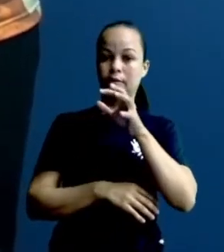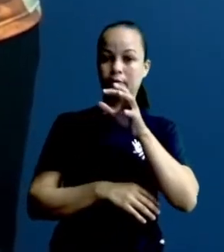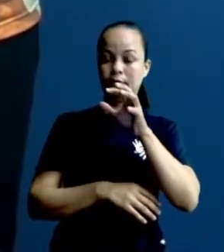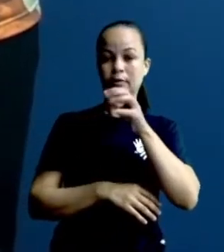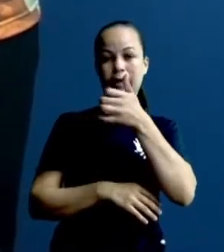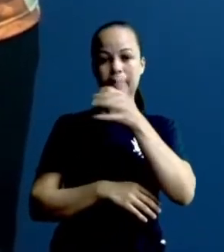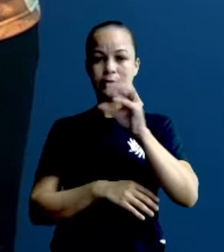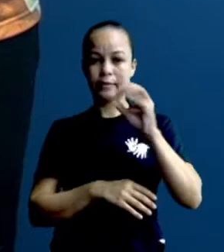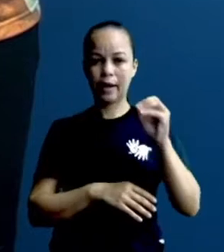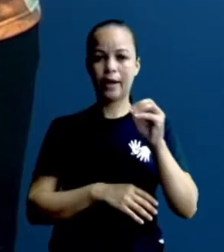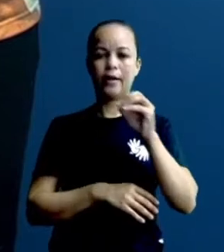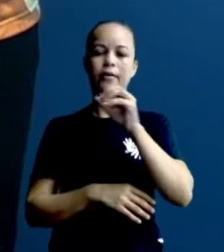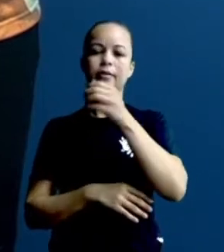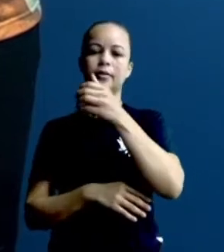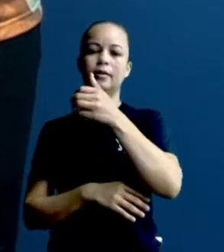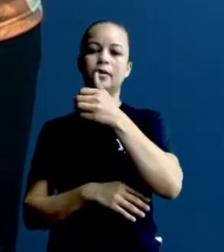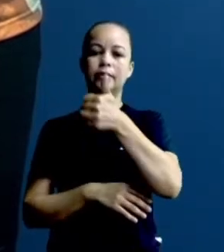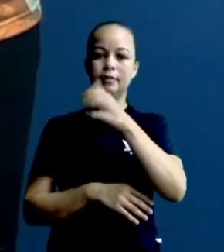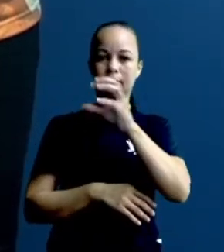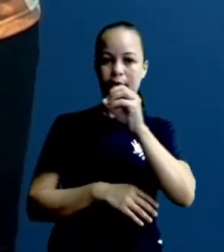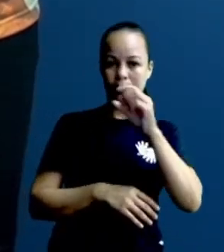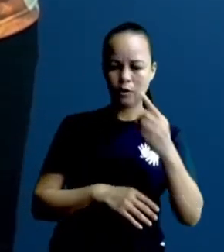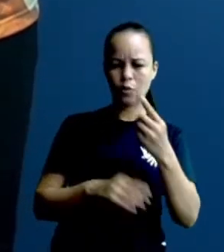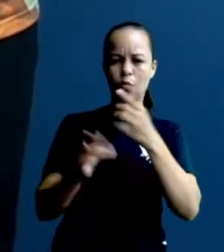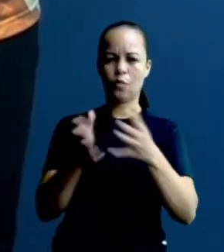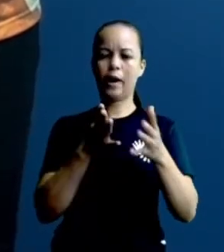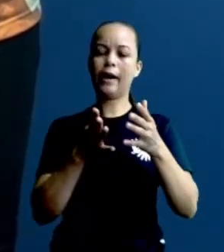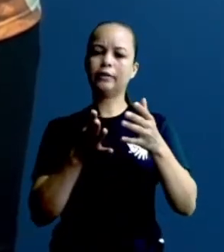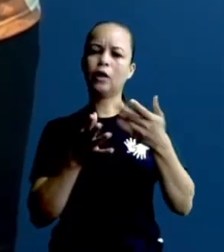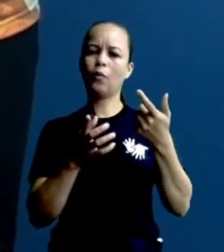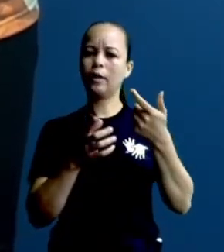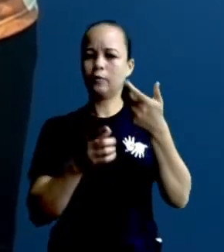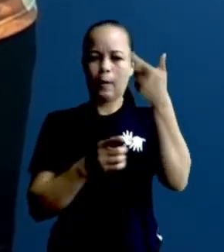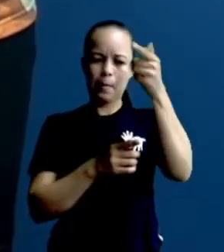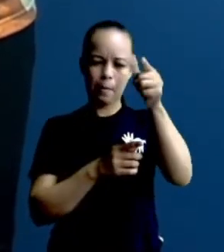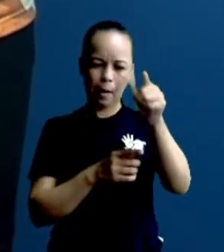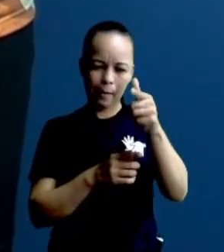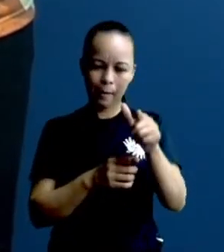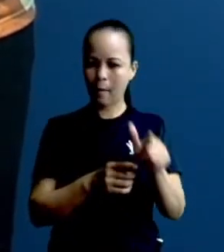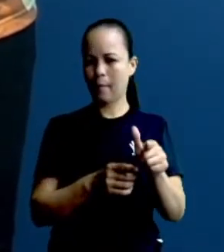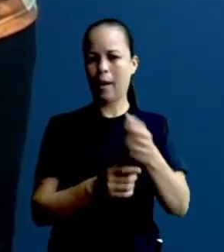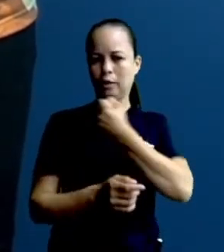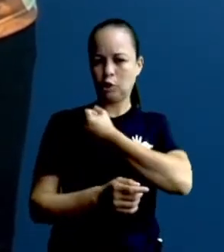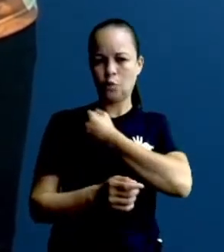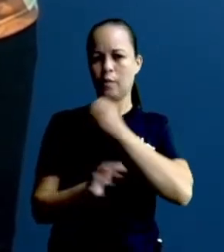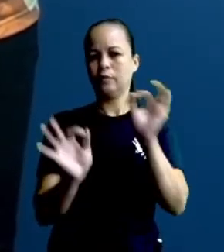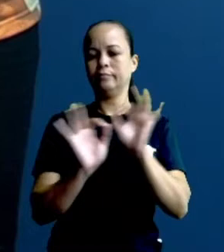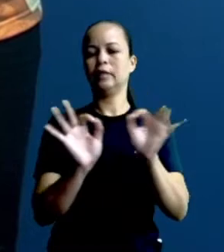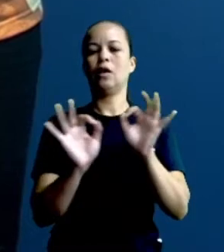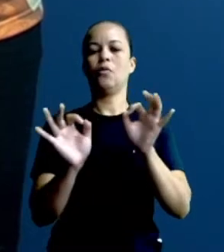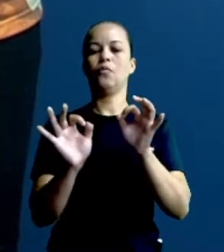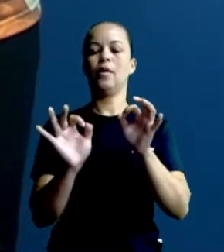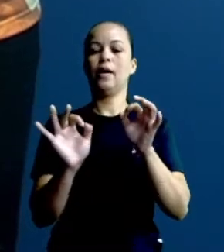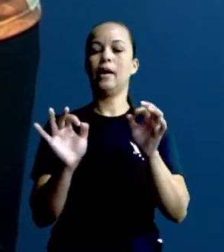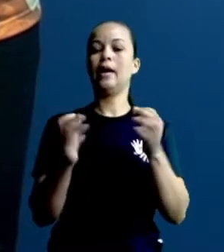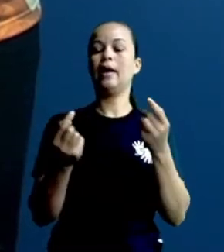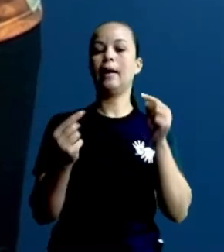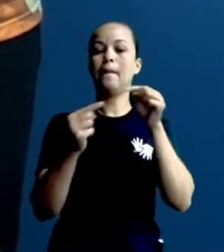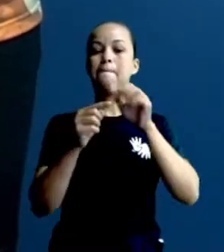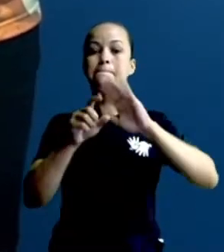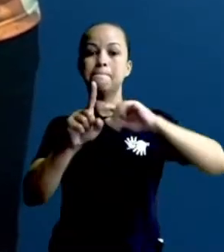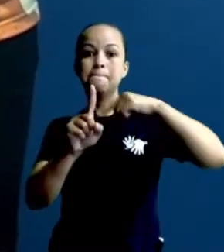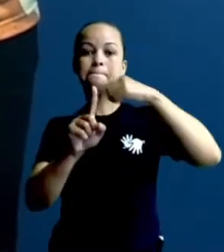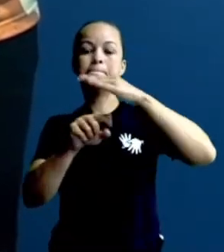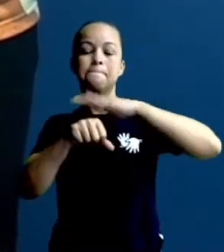o quê? Ela limitou. Ela não quer repetição nos algarismos e limitou. Maiores